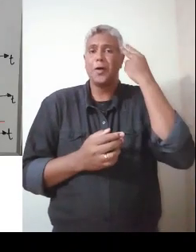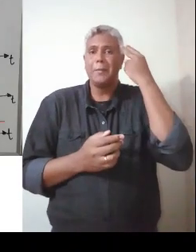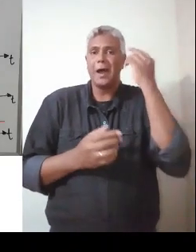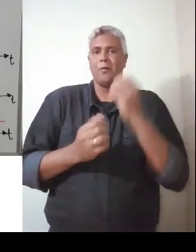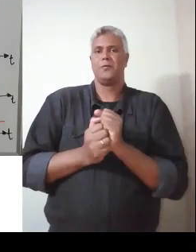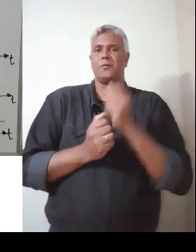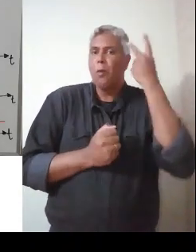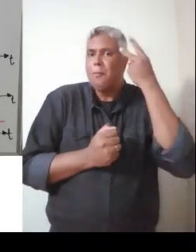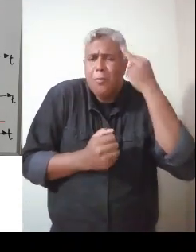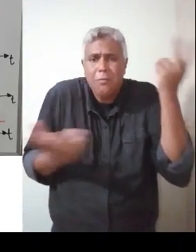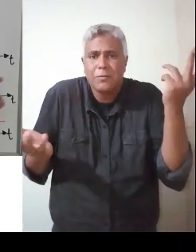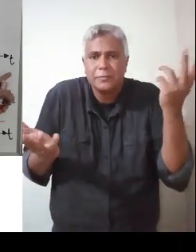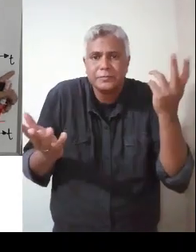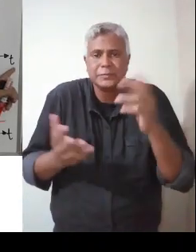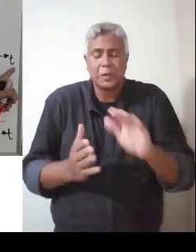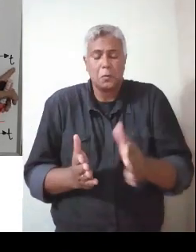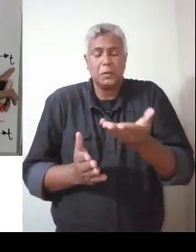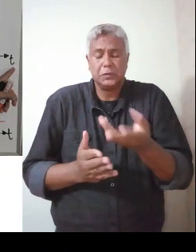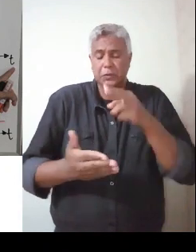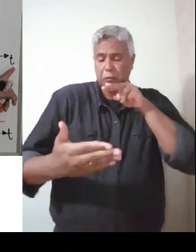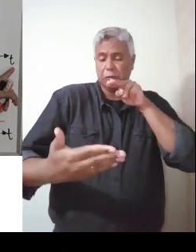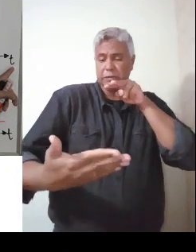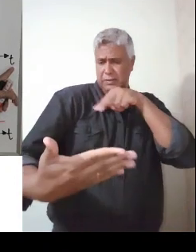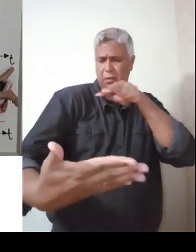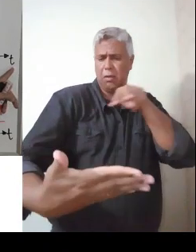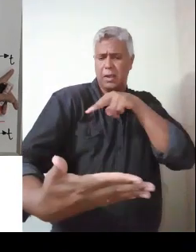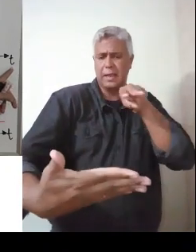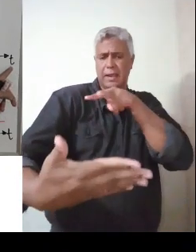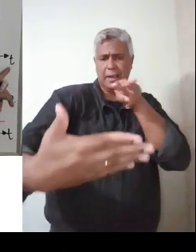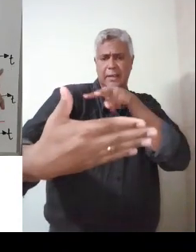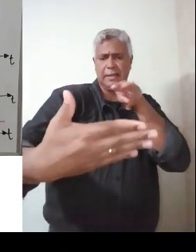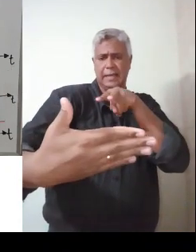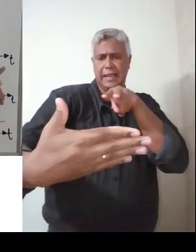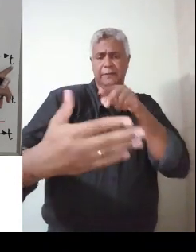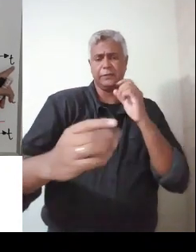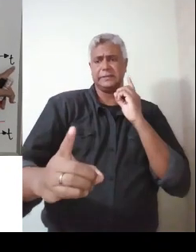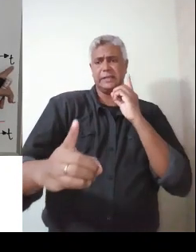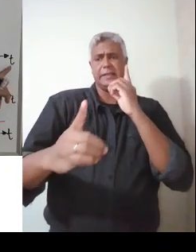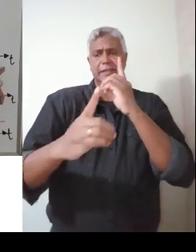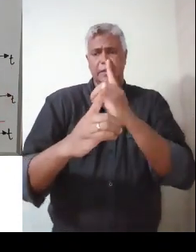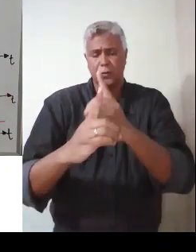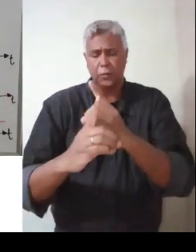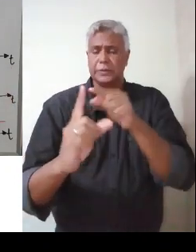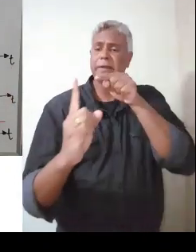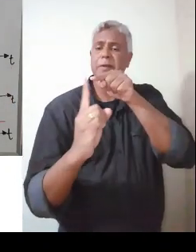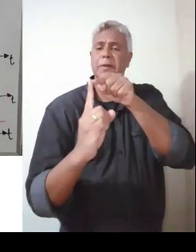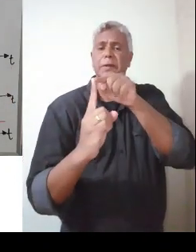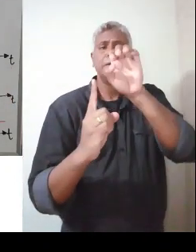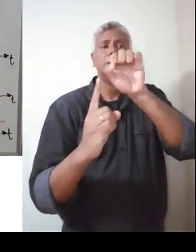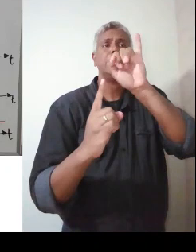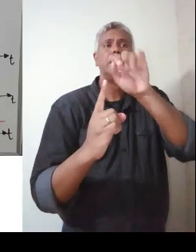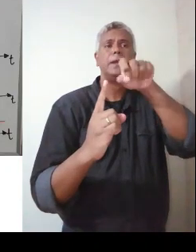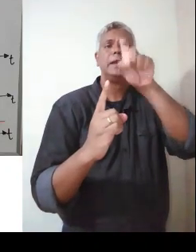qualquer gráfico. Ao colocarmos o eixo de tempo na horizontal, o valor onde o tempo vai ser